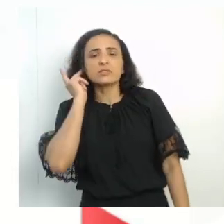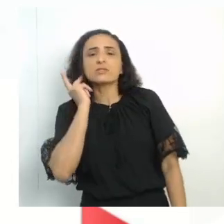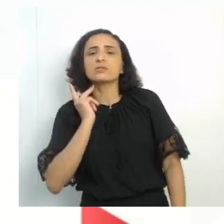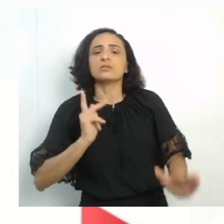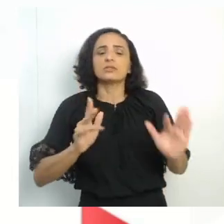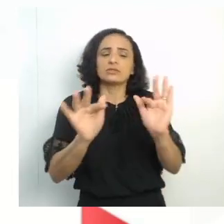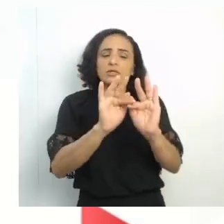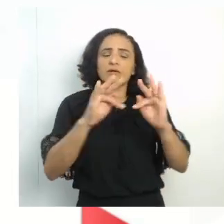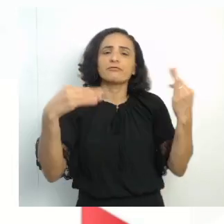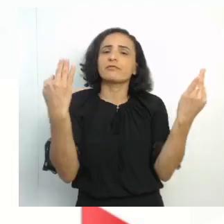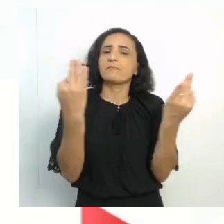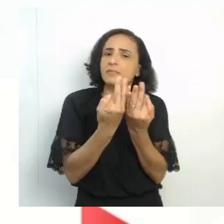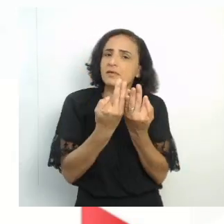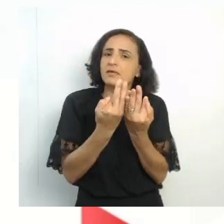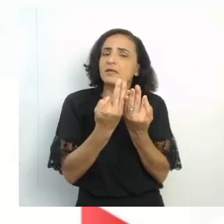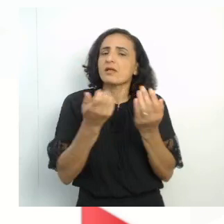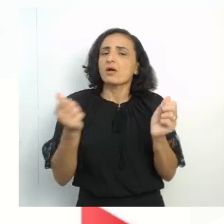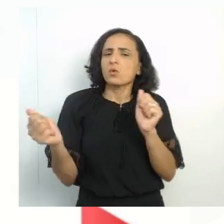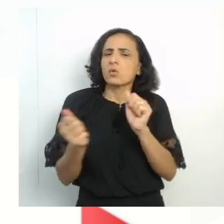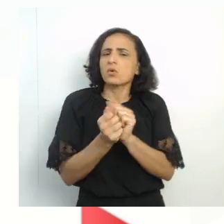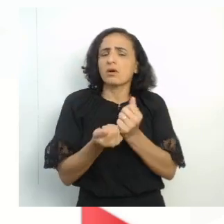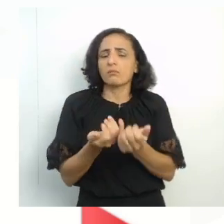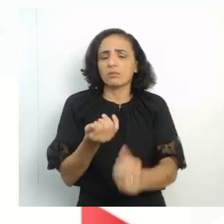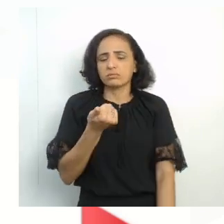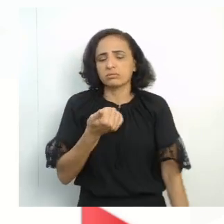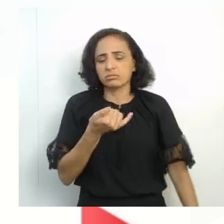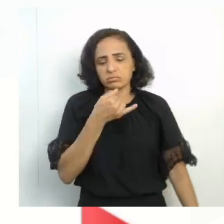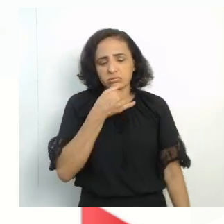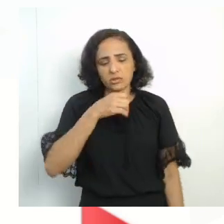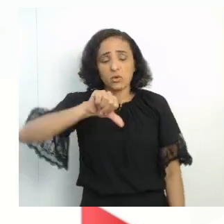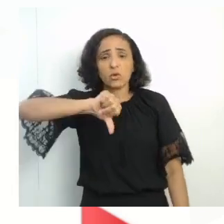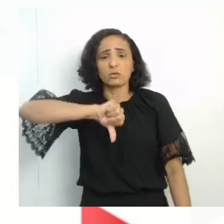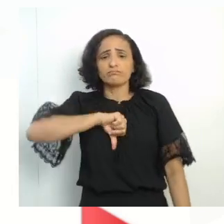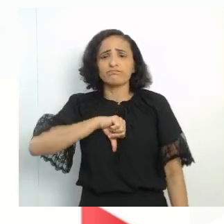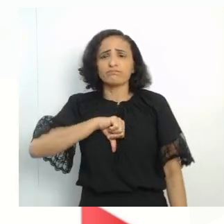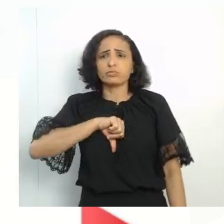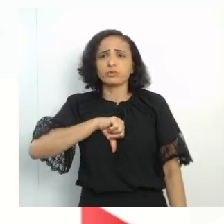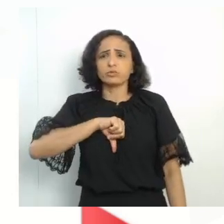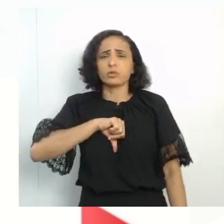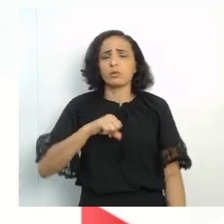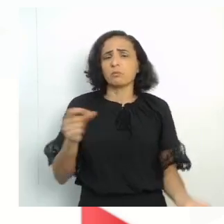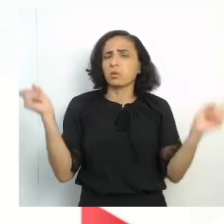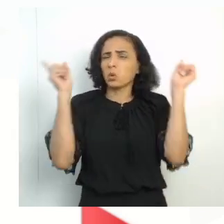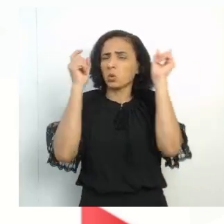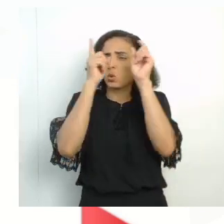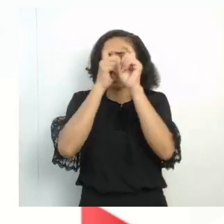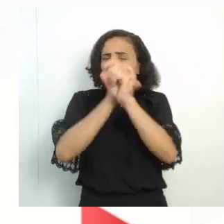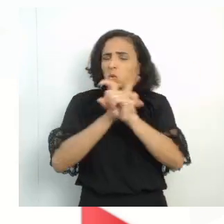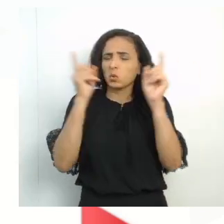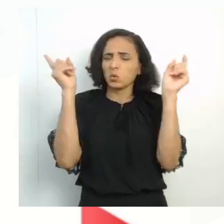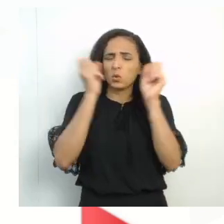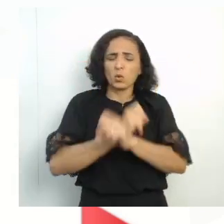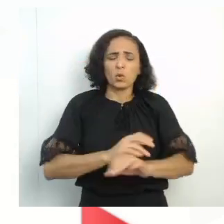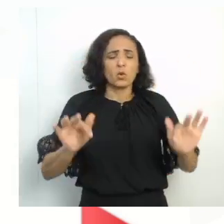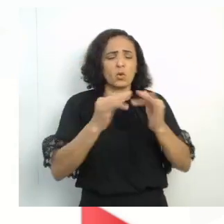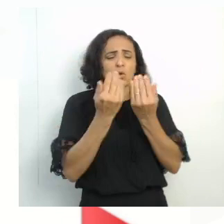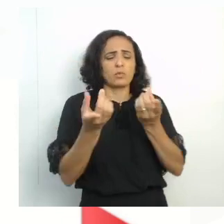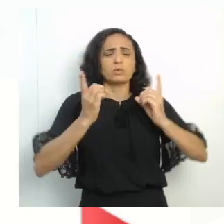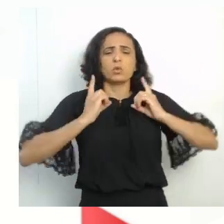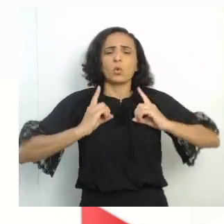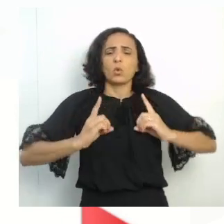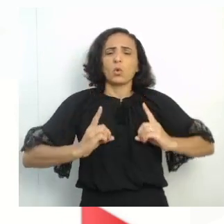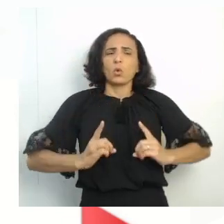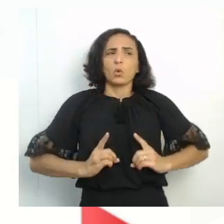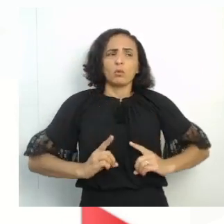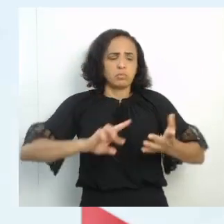ruim, a baixa autoestima, os problemas que são familiares, a depressão, o